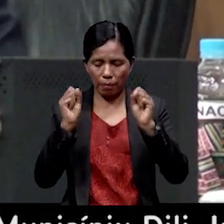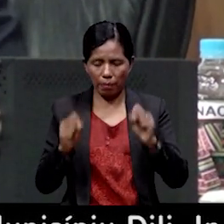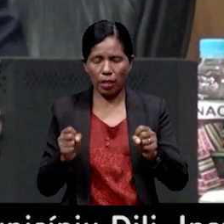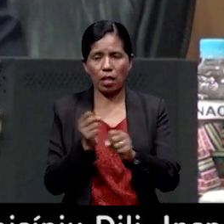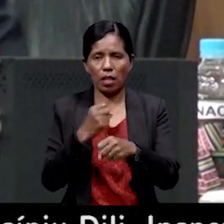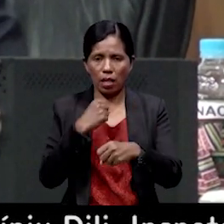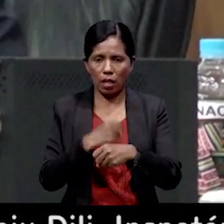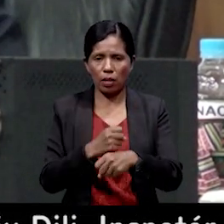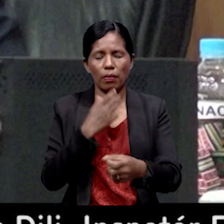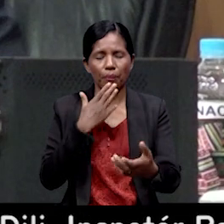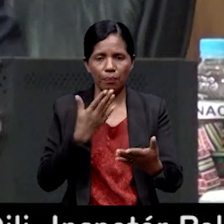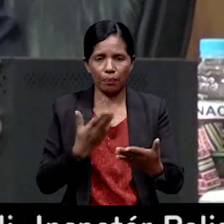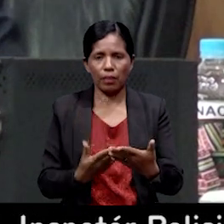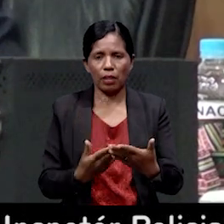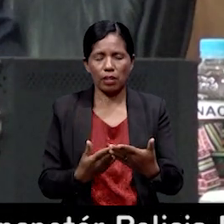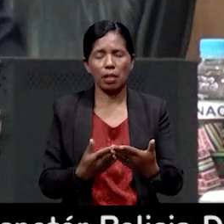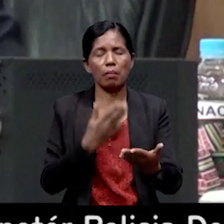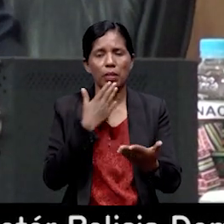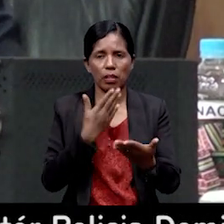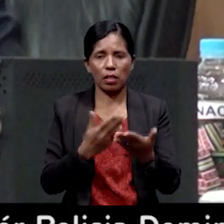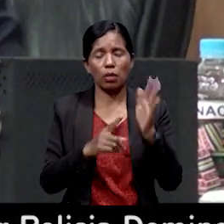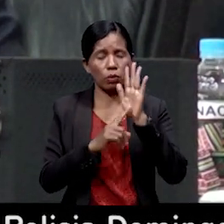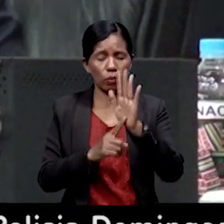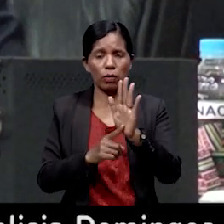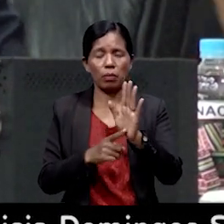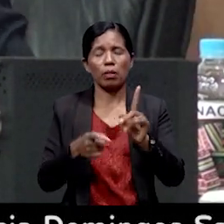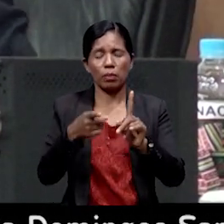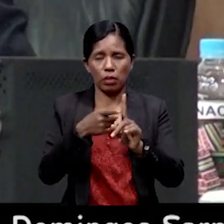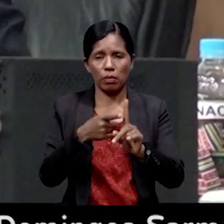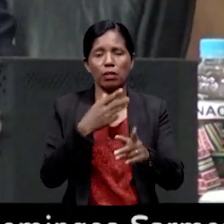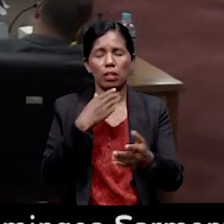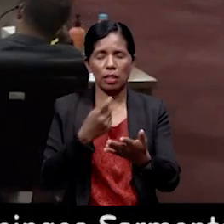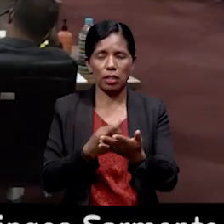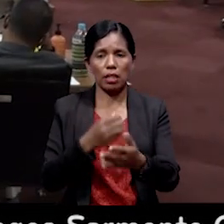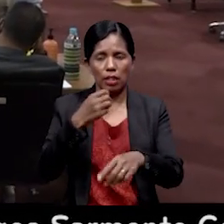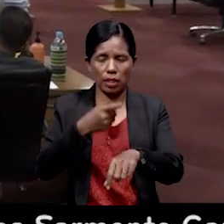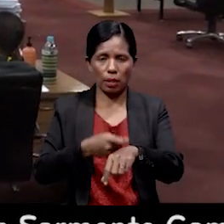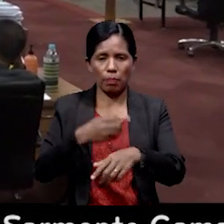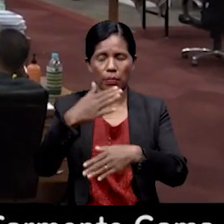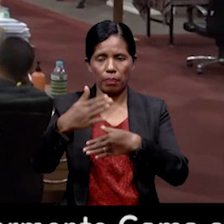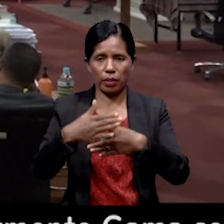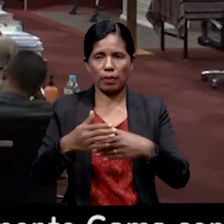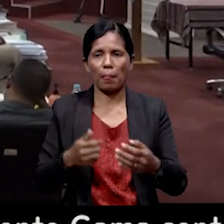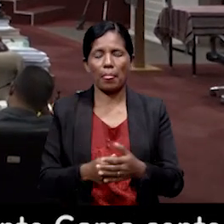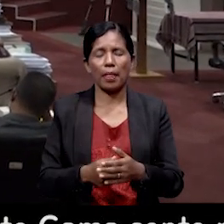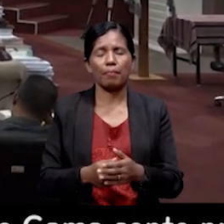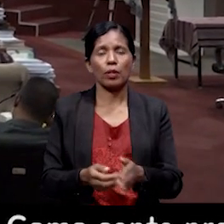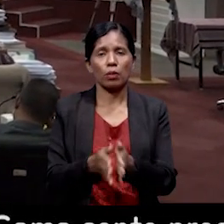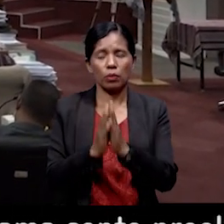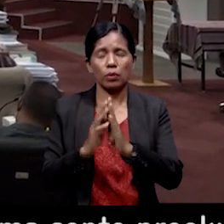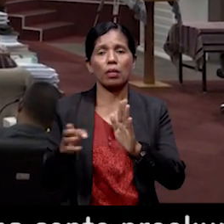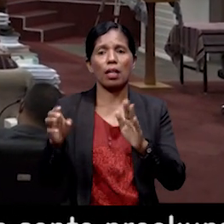produz efeitos nebe positivo e dia clio e a tempo para. Pedido extensão estado de emergência,